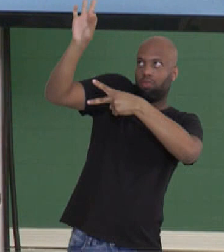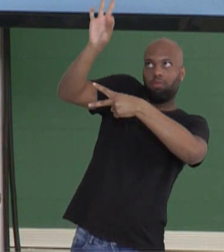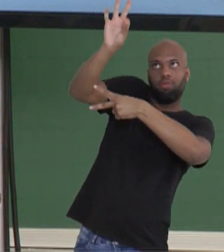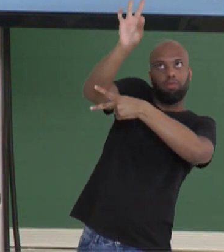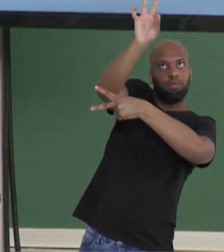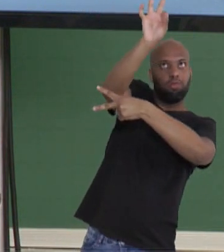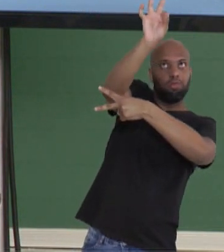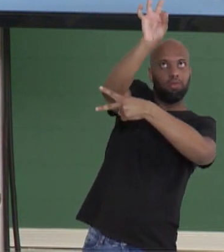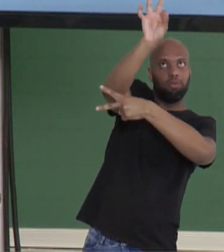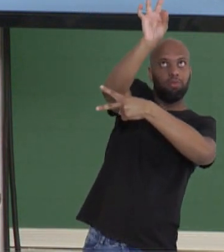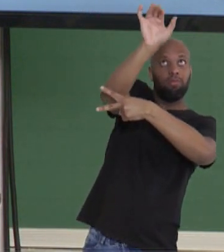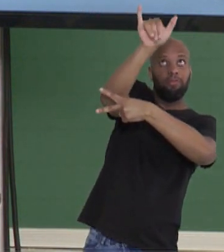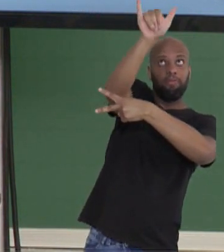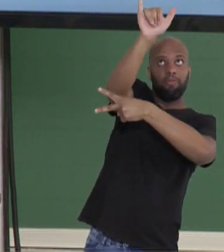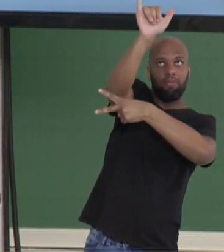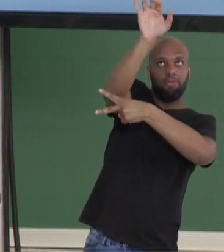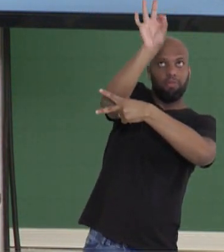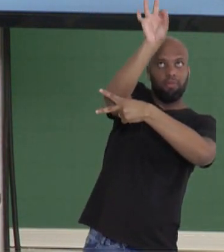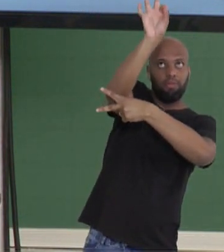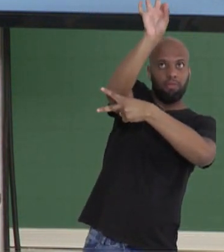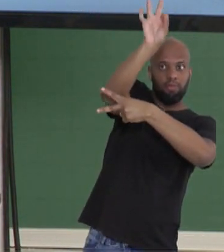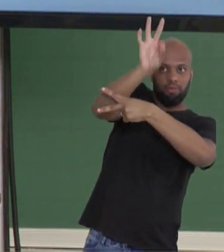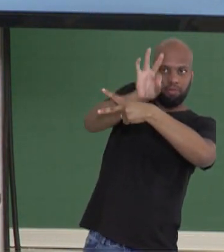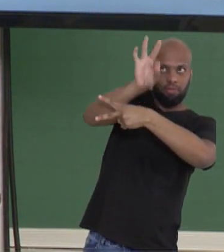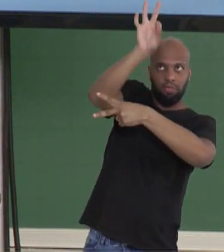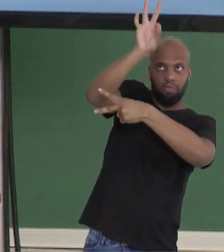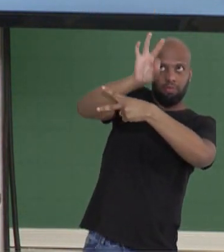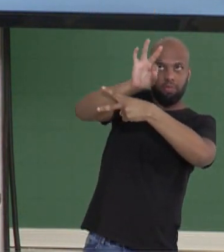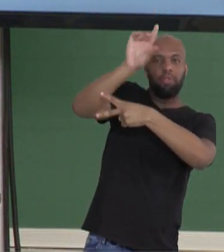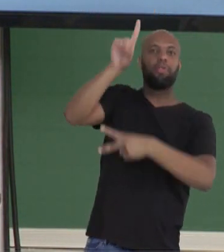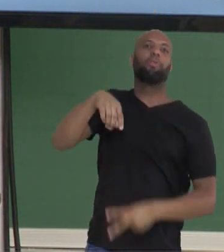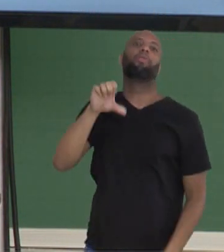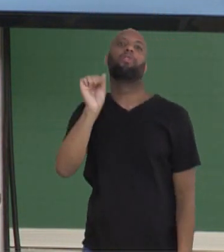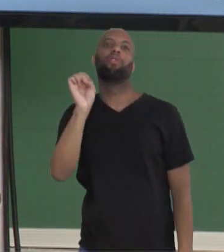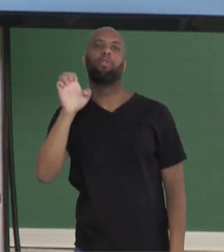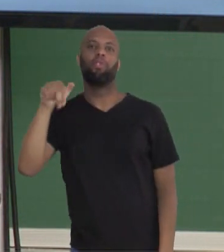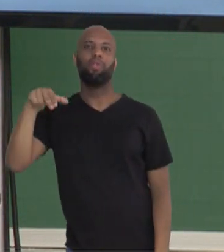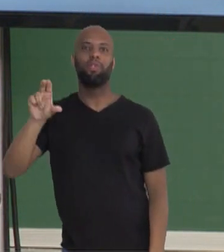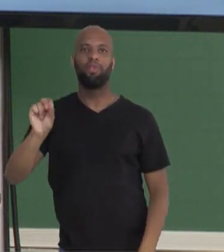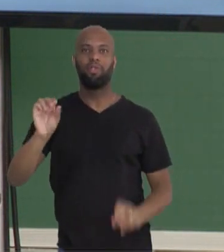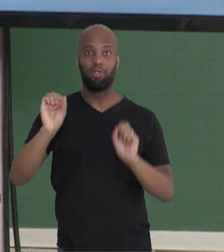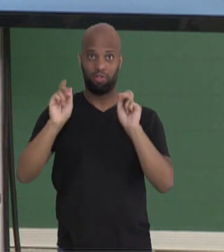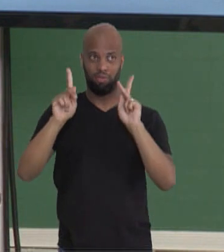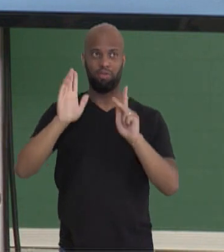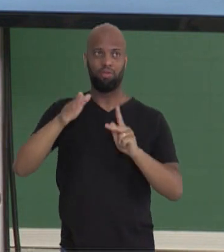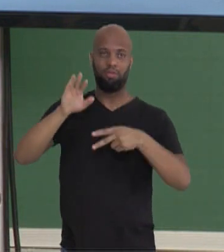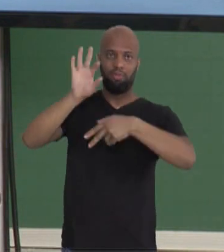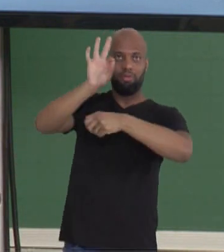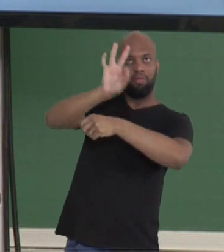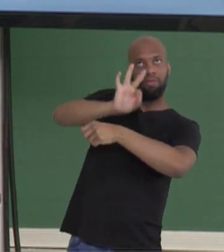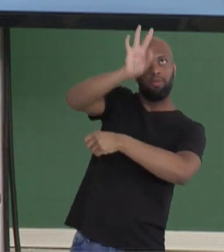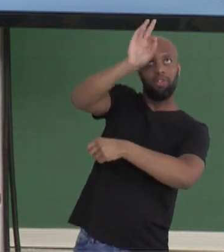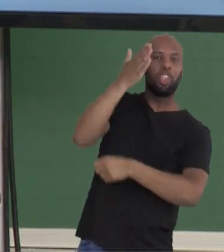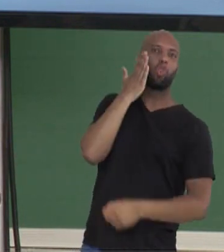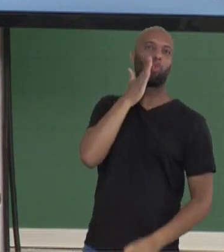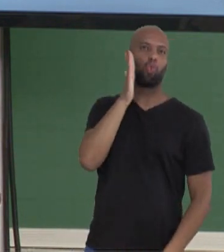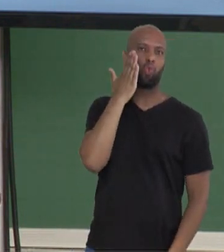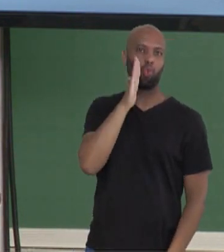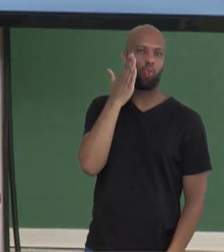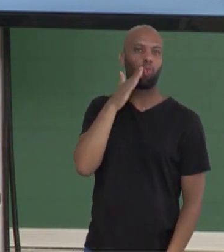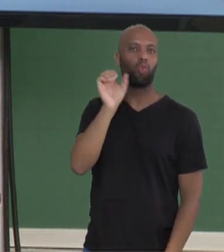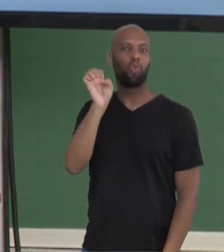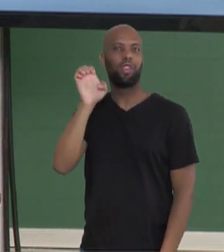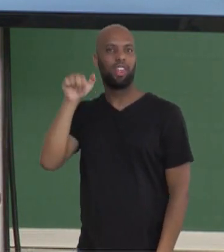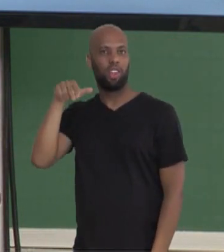até encostar no eixo do Y, e aqui a gente vai ter o valor desse seno, perfeito? Tá até marcado em azul aqui. Bom,